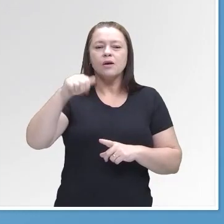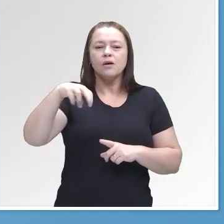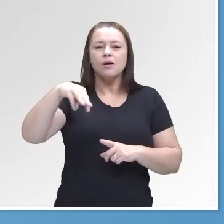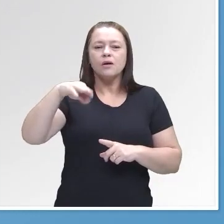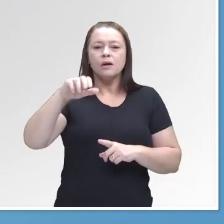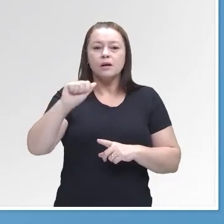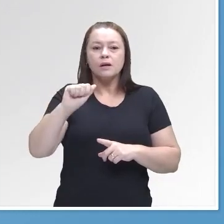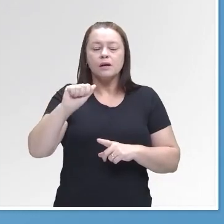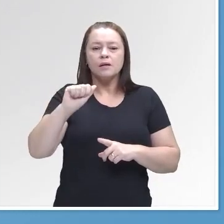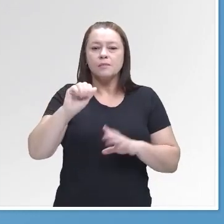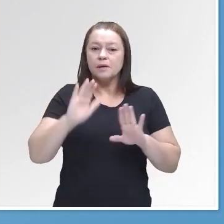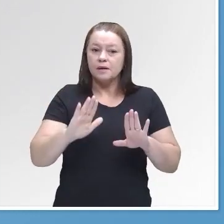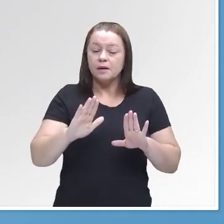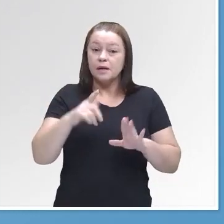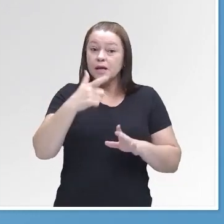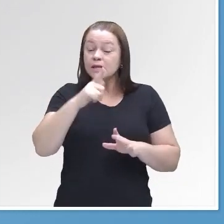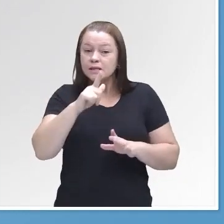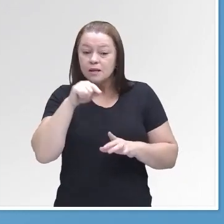estar K,